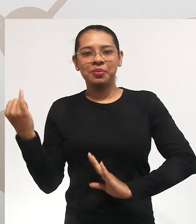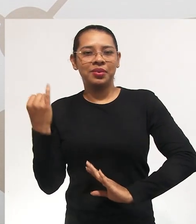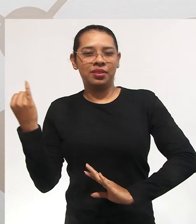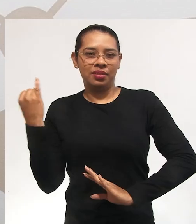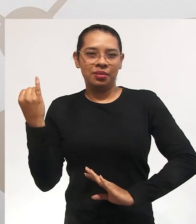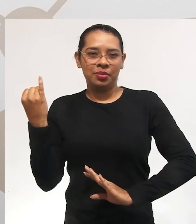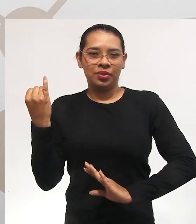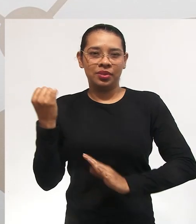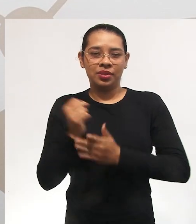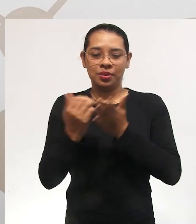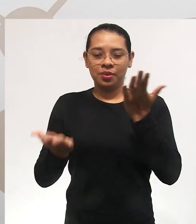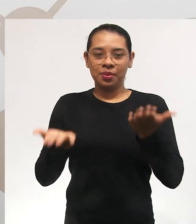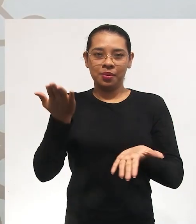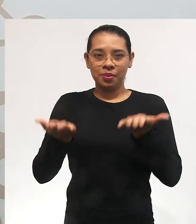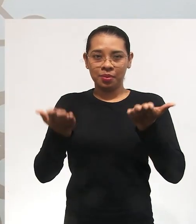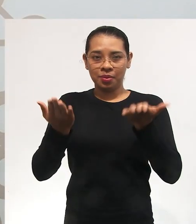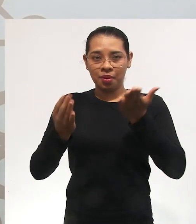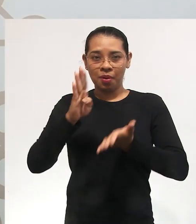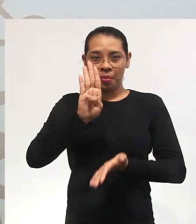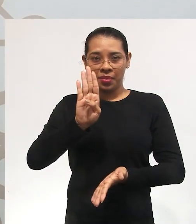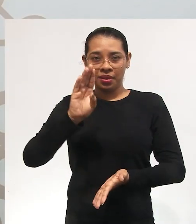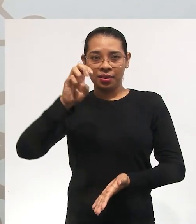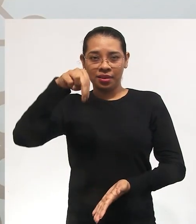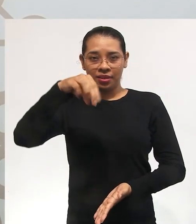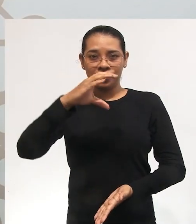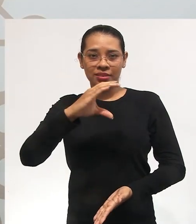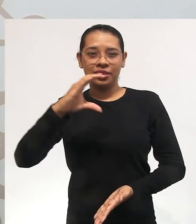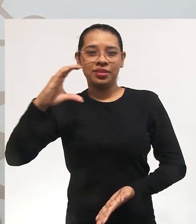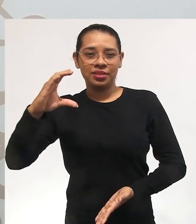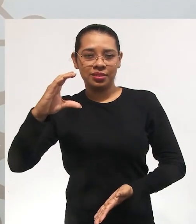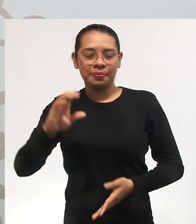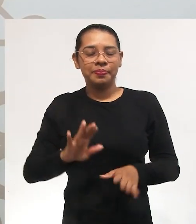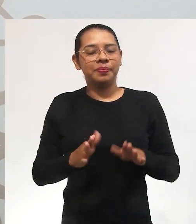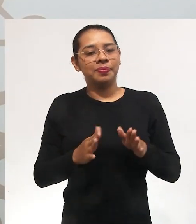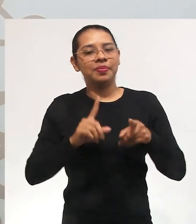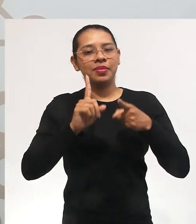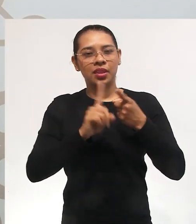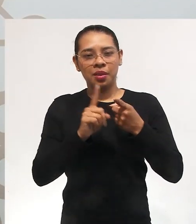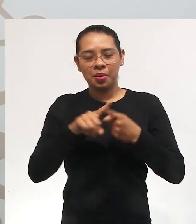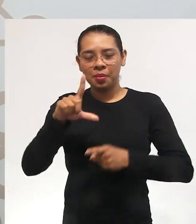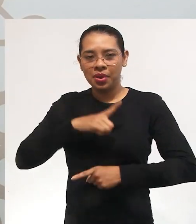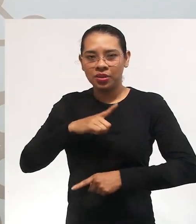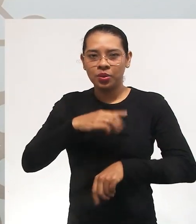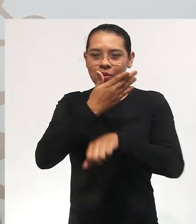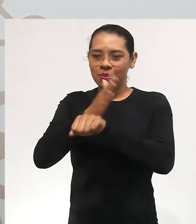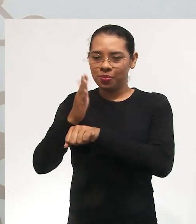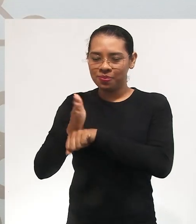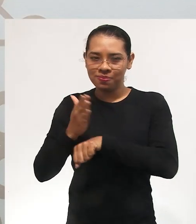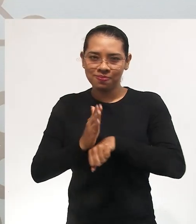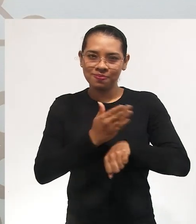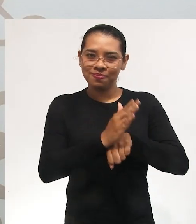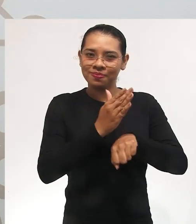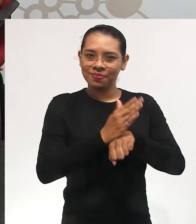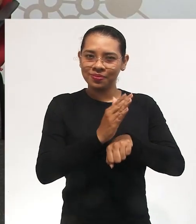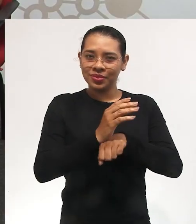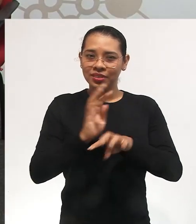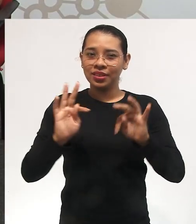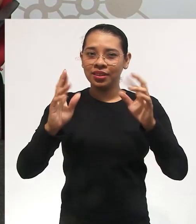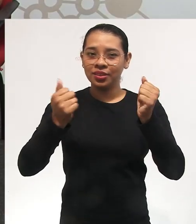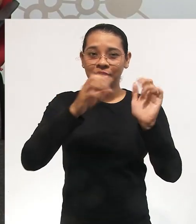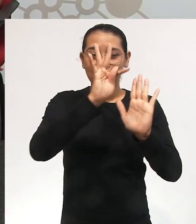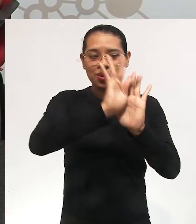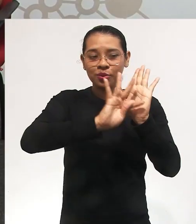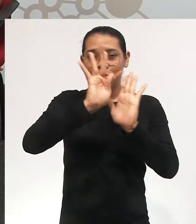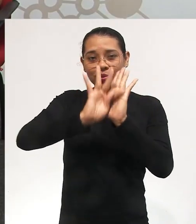poder comparar com a BNCC. A questão dos gêneros textuais, das práticas sociais, né? De trabalhar os